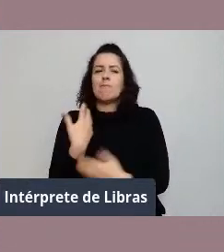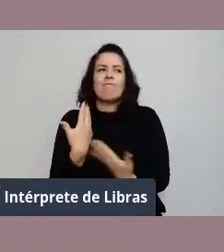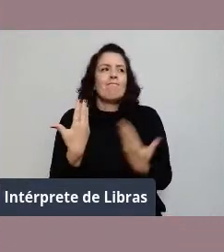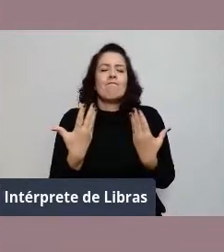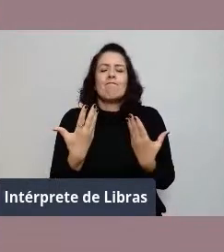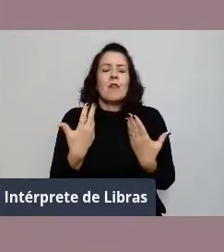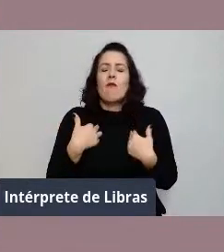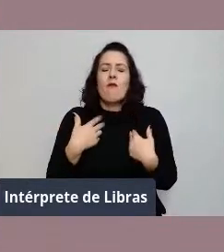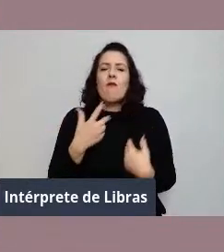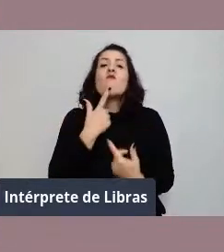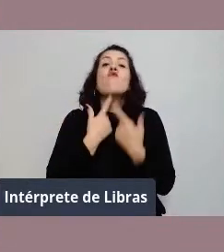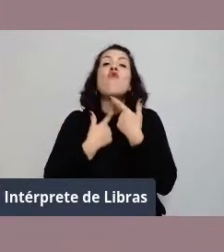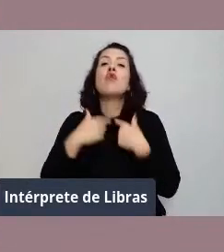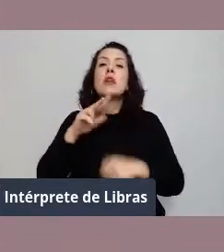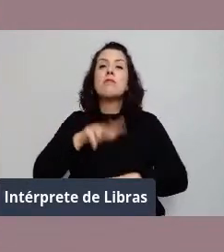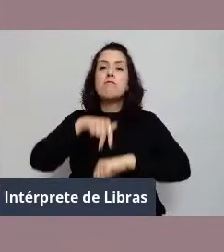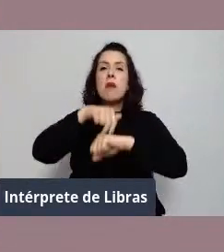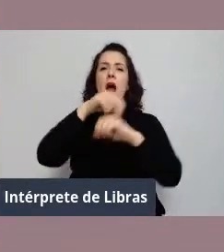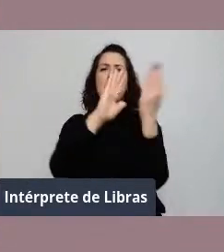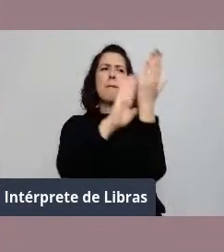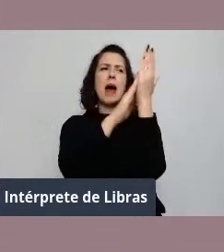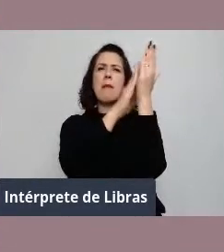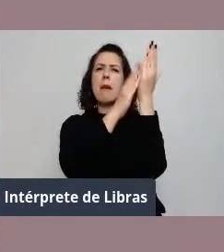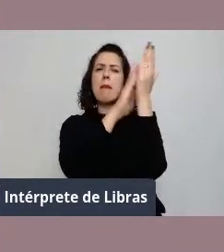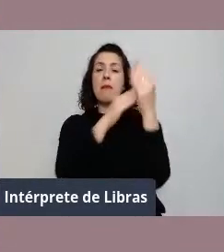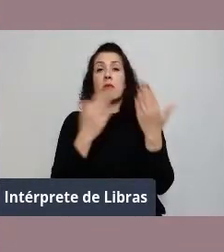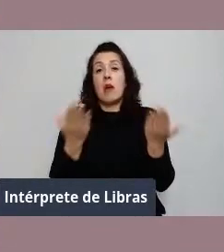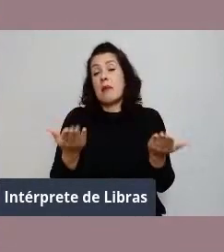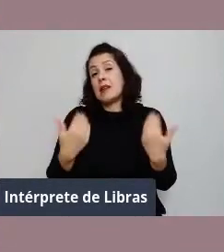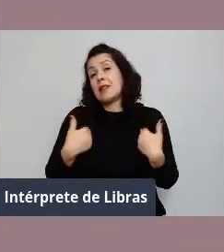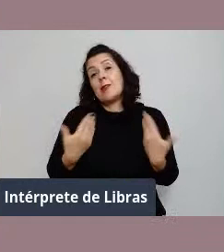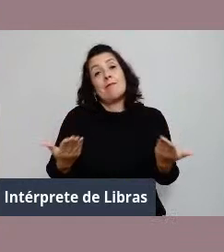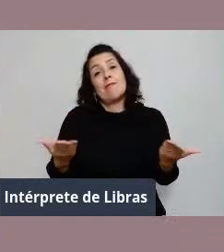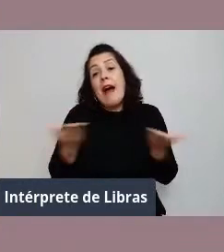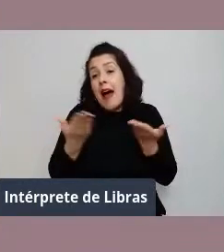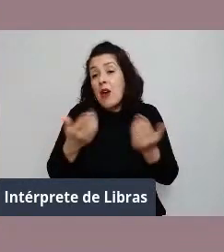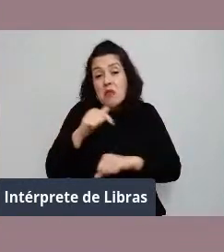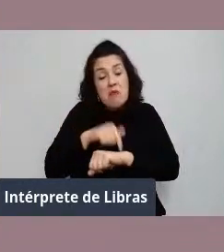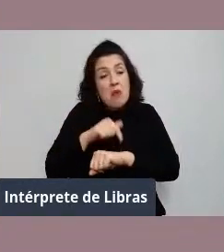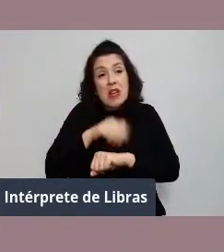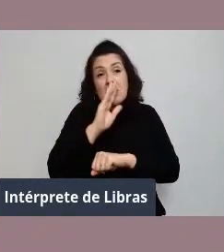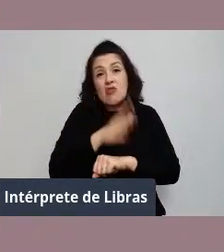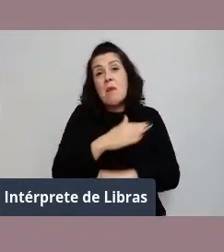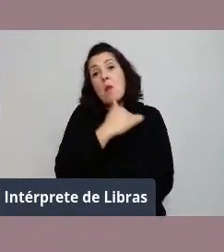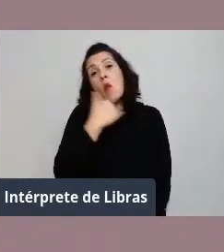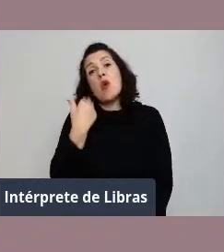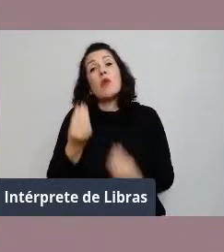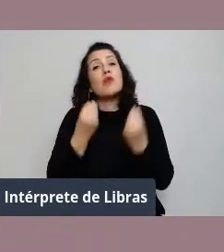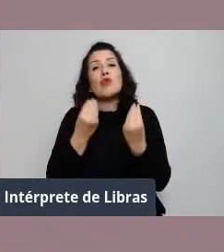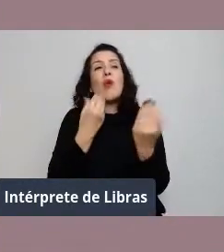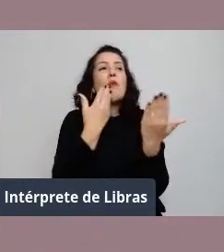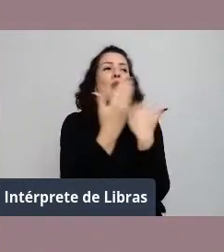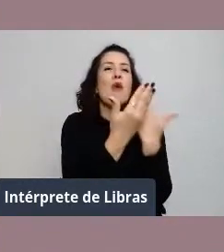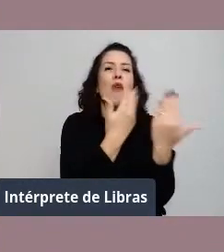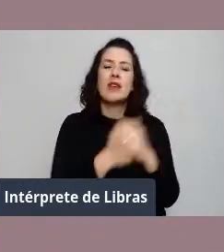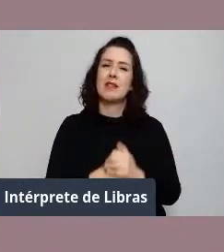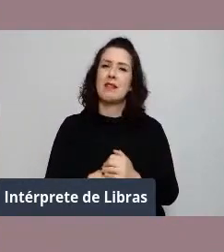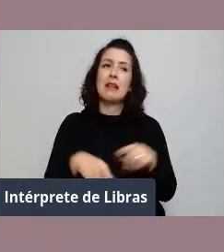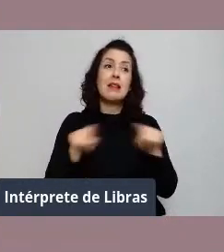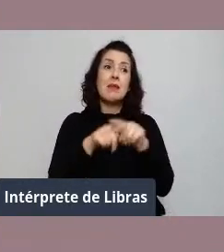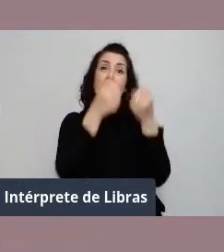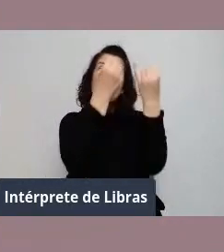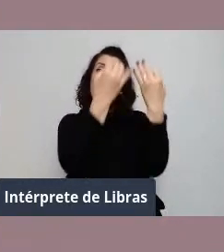pé. E nem ao menos eu podia conversar com ela agora sobre isso, confirmar como valer a pena